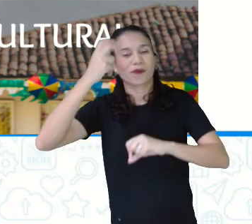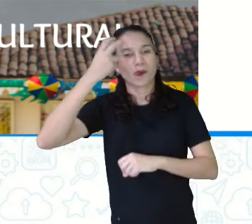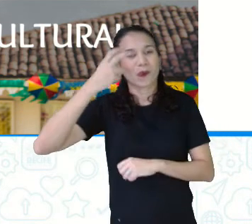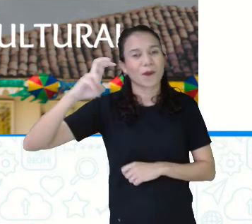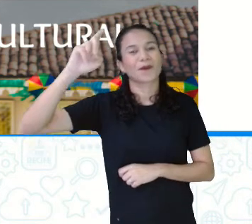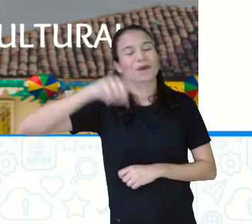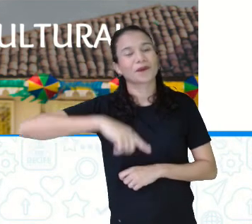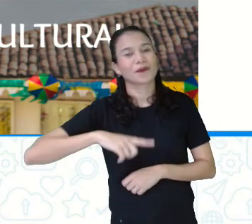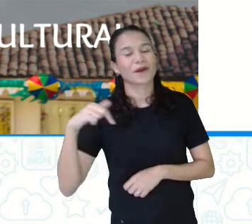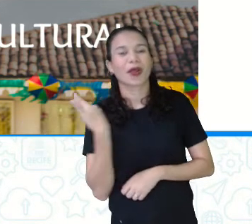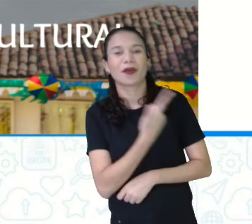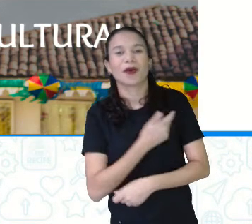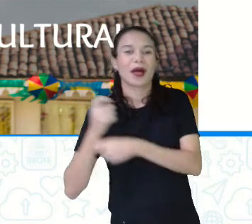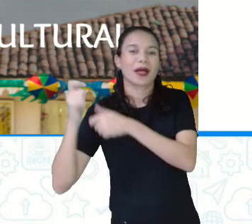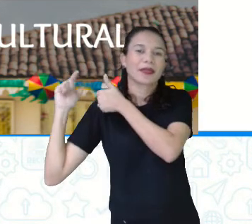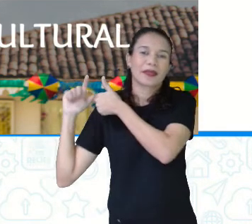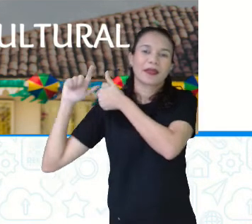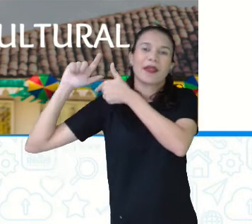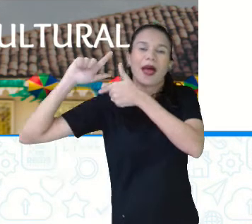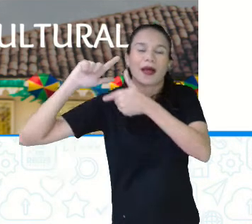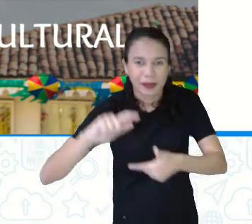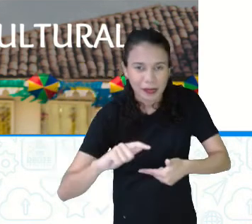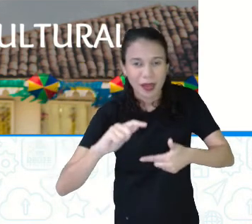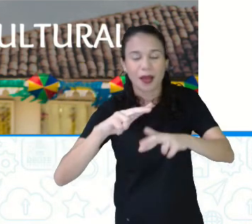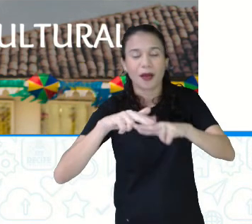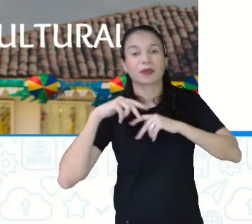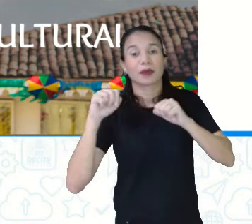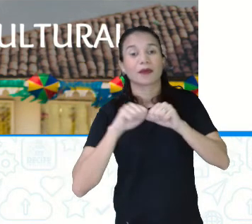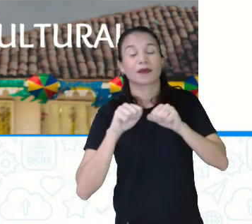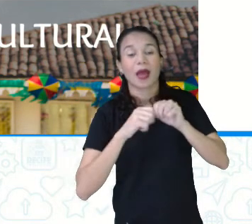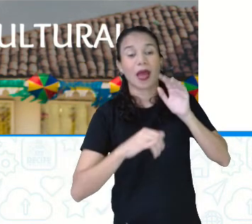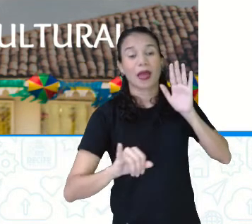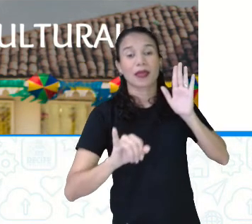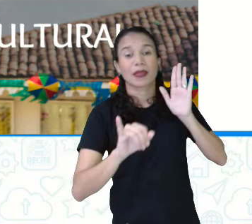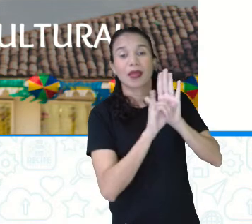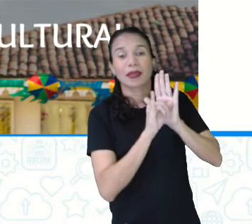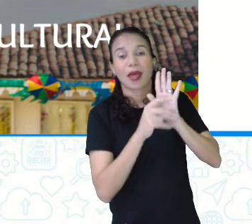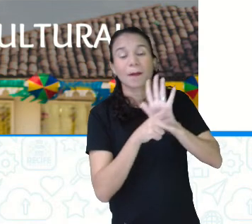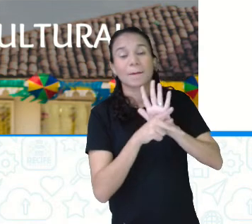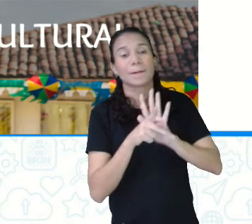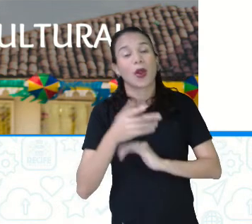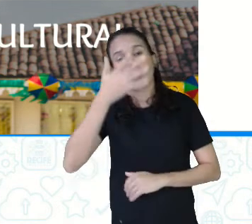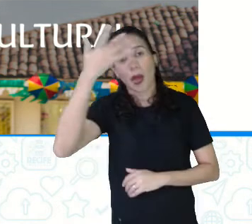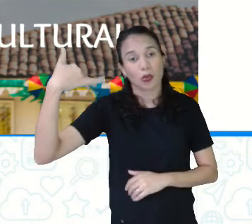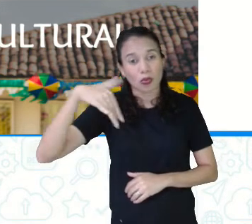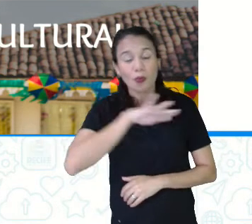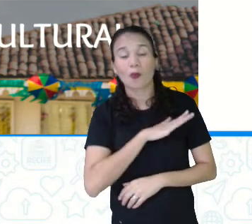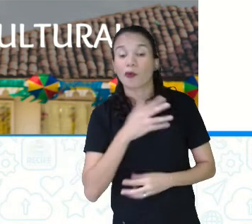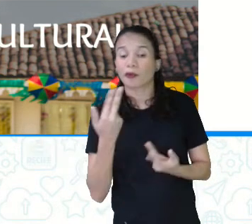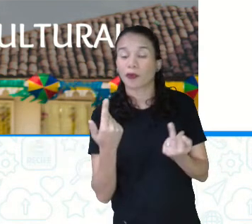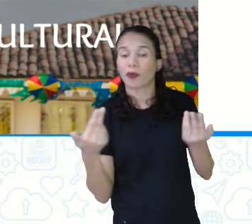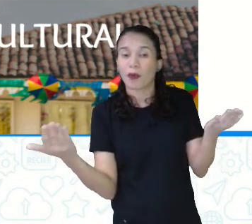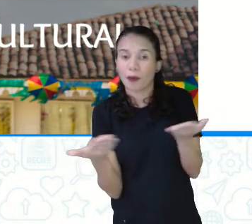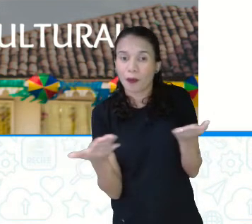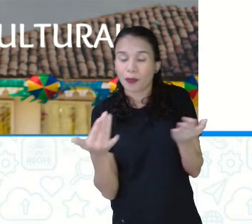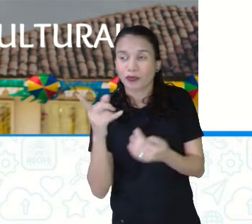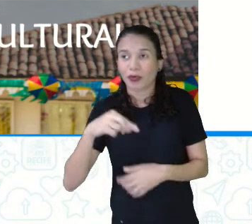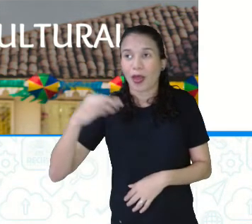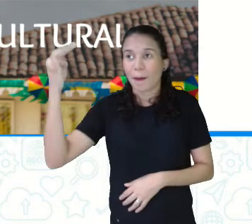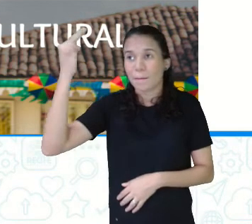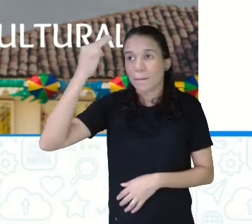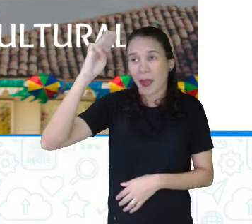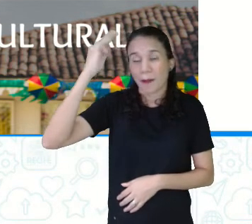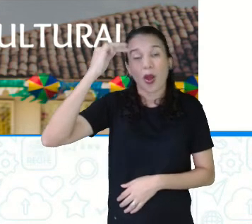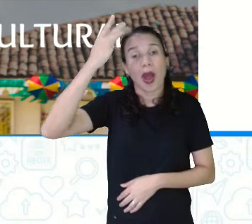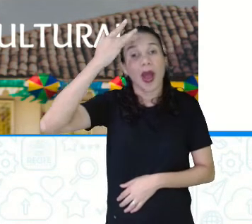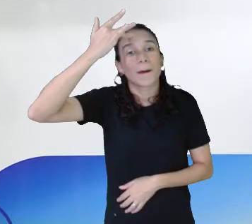são nossas heranças do passado, constituem a identidade de um povo, assim como o que construímos hoje serão nossas memórias de